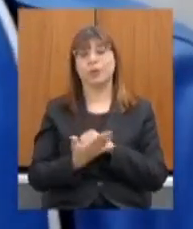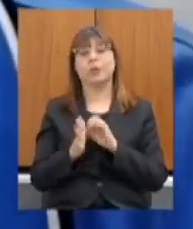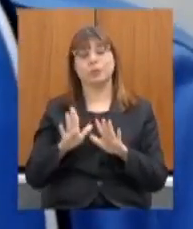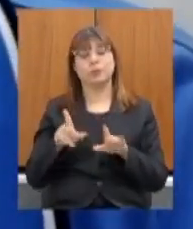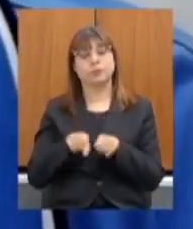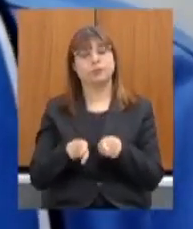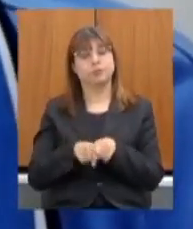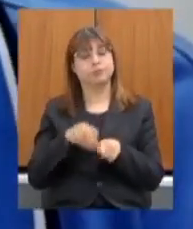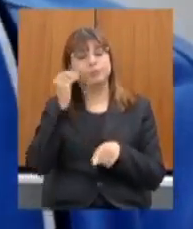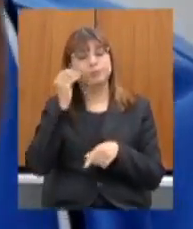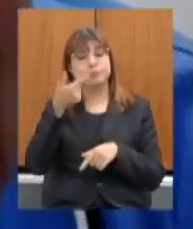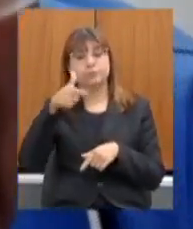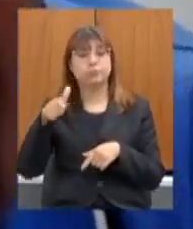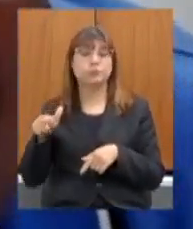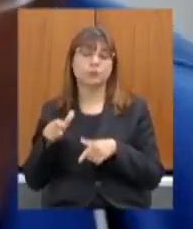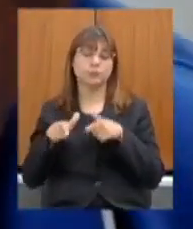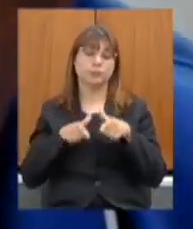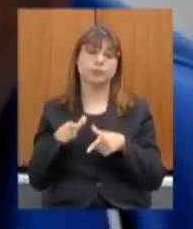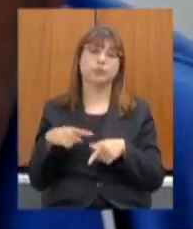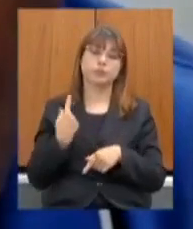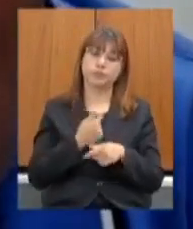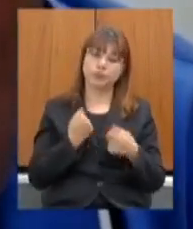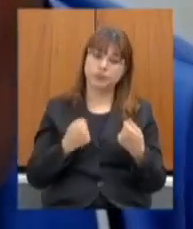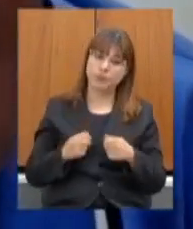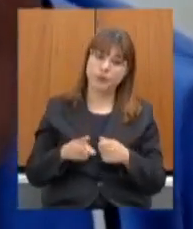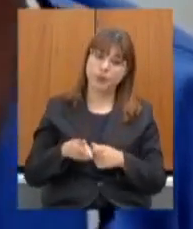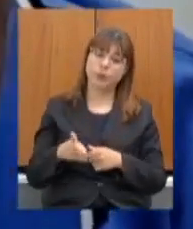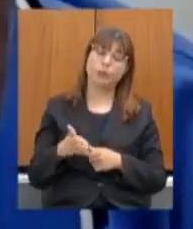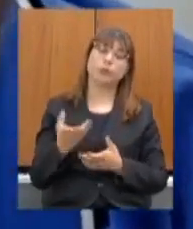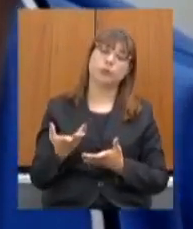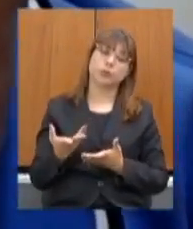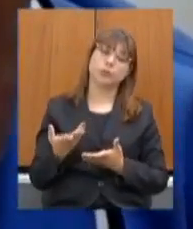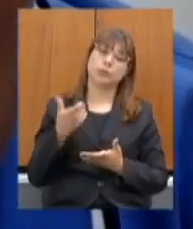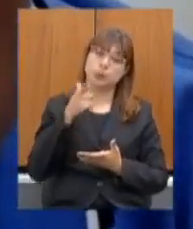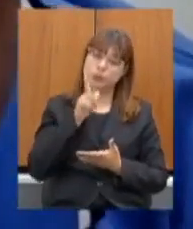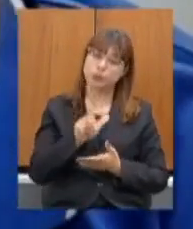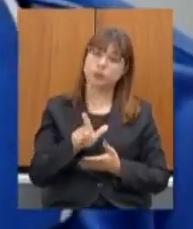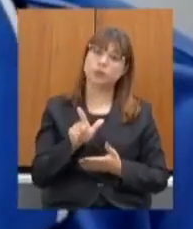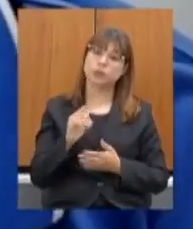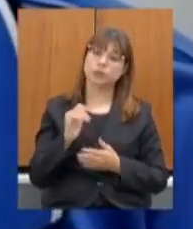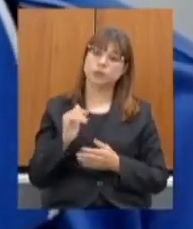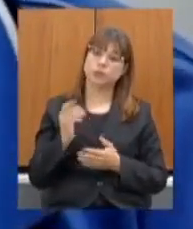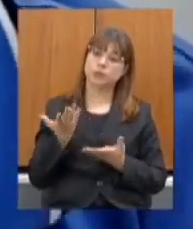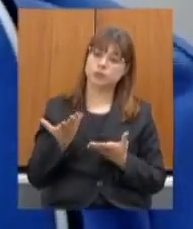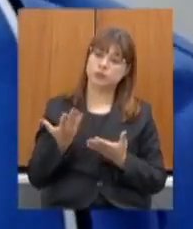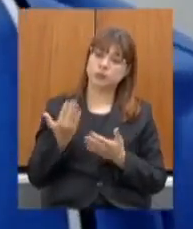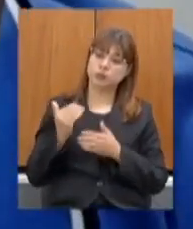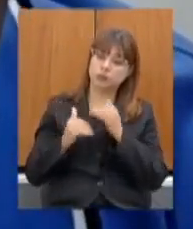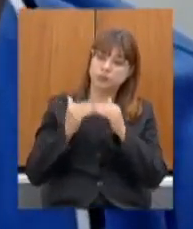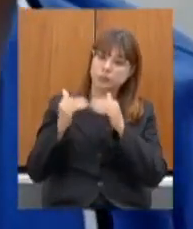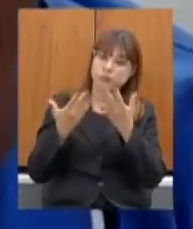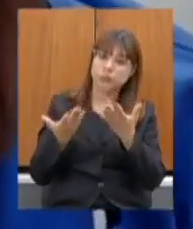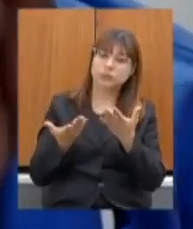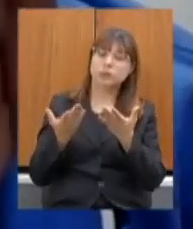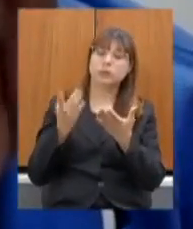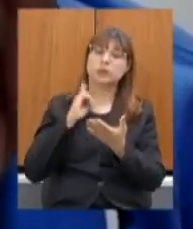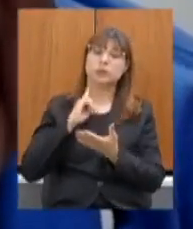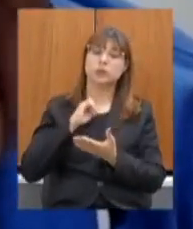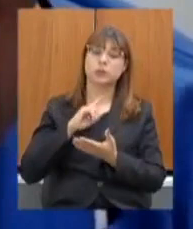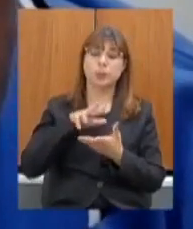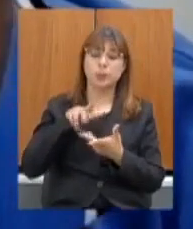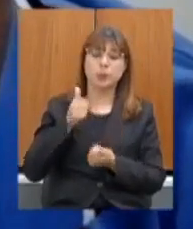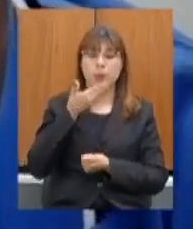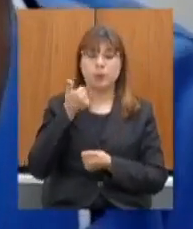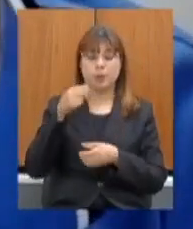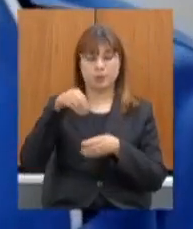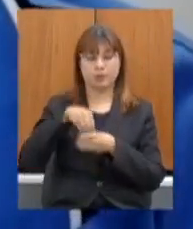Então, vamos viver nessa simbiose para construir uma Minas Gerais, para criar um mundo melhor em Minas Gerais